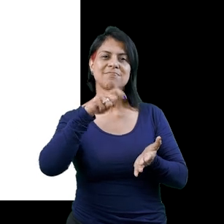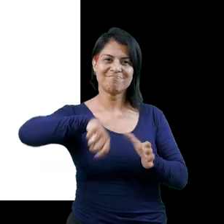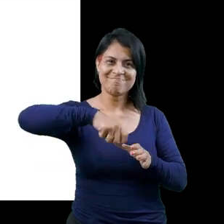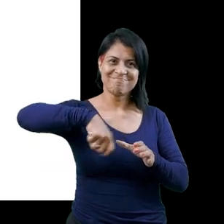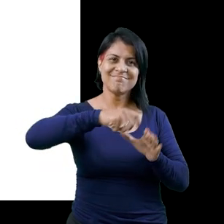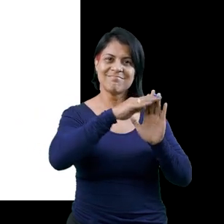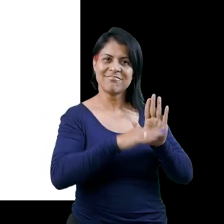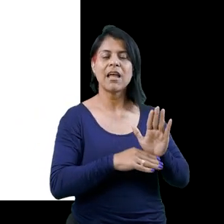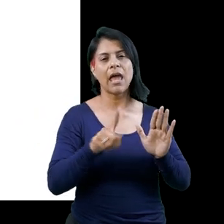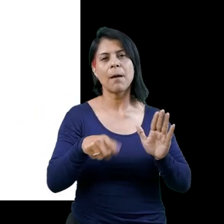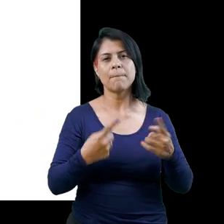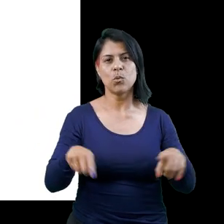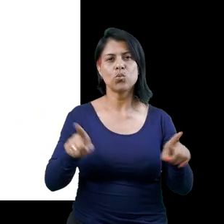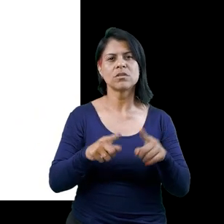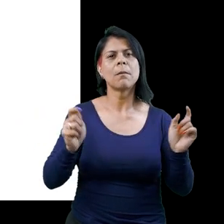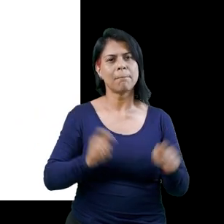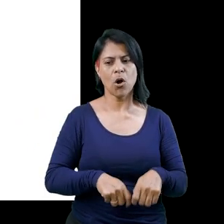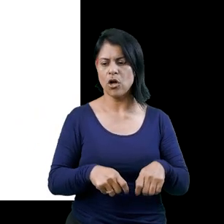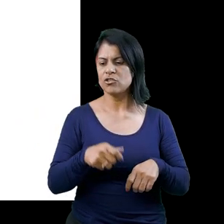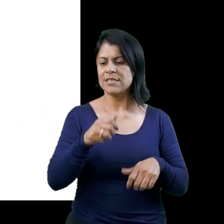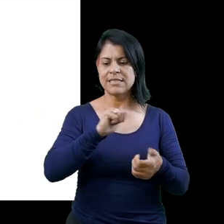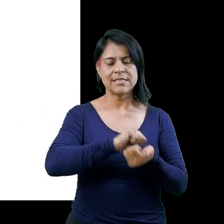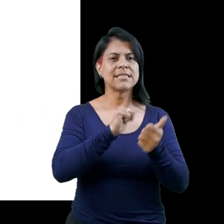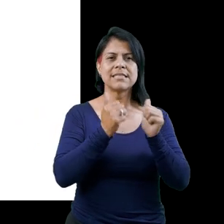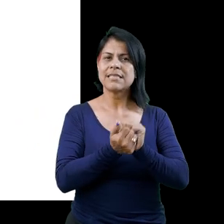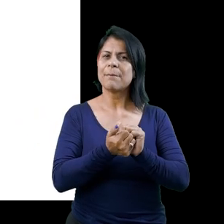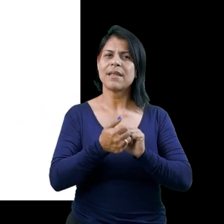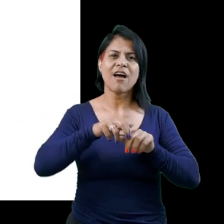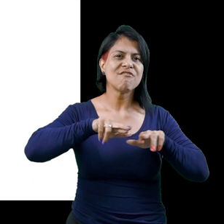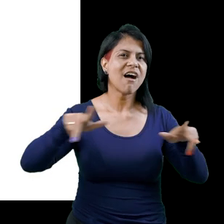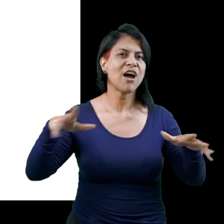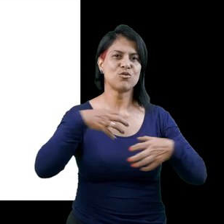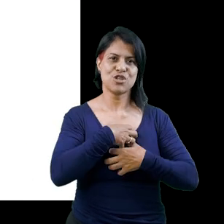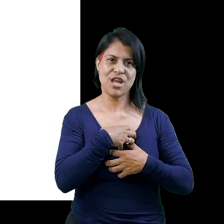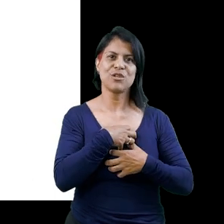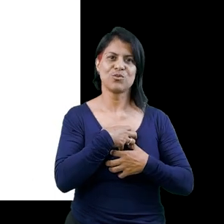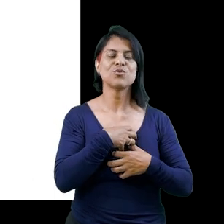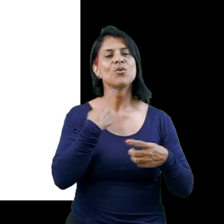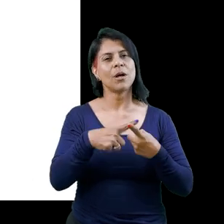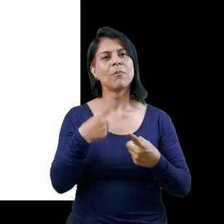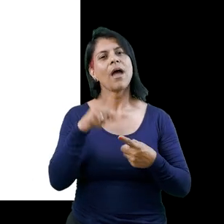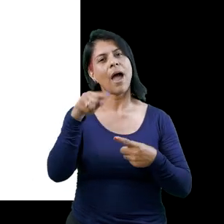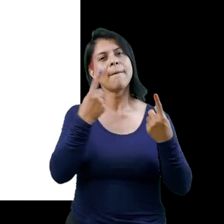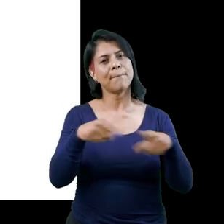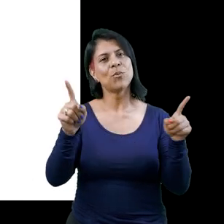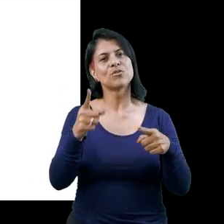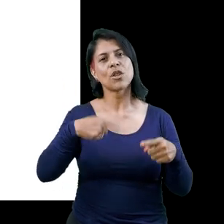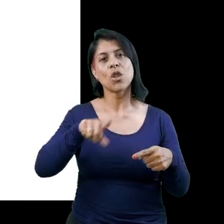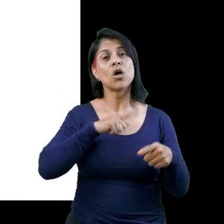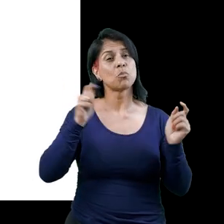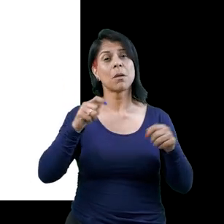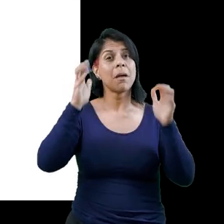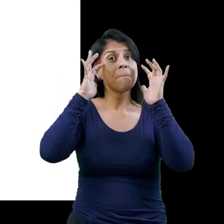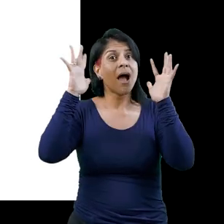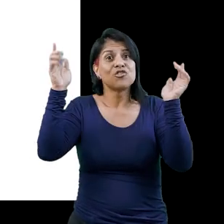Então é isso, a música pode ser muita coisa, a música pode ser aquilo que a gente... A música é o inimaginável, ela é